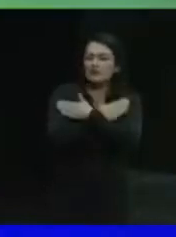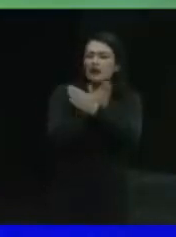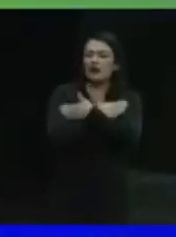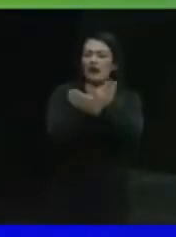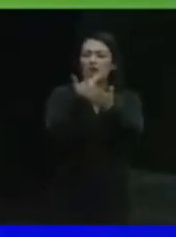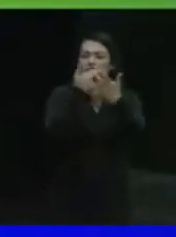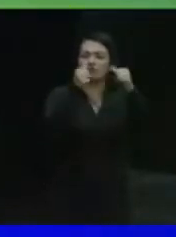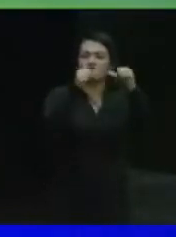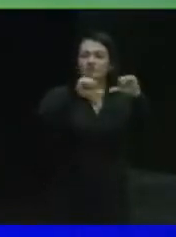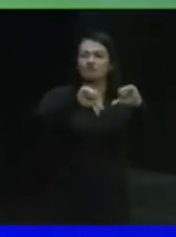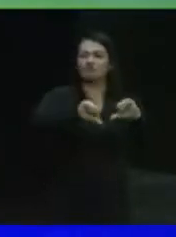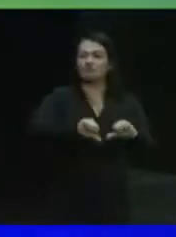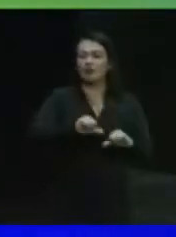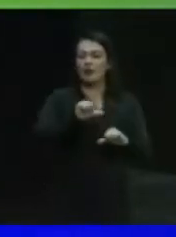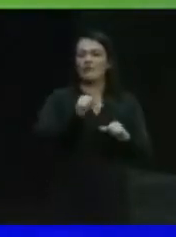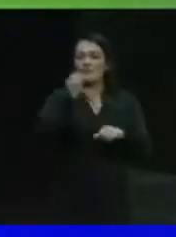empobrecendo.